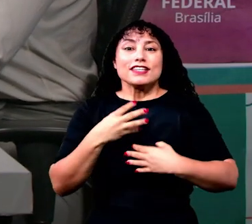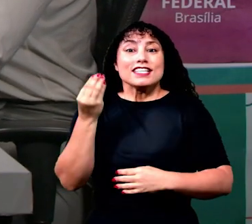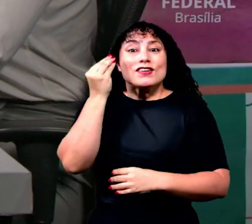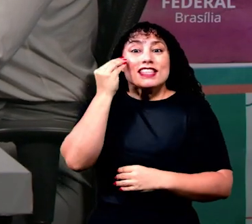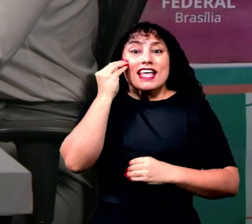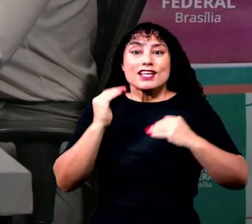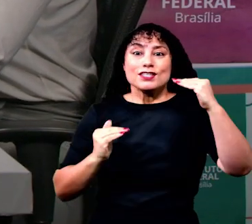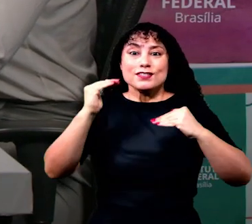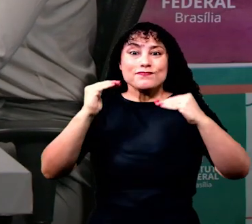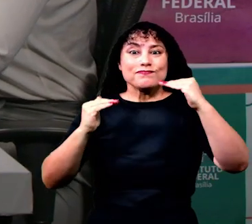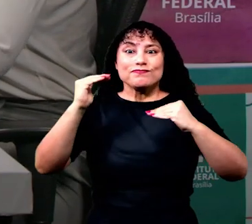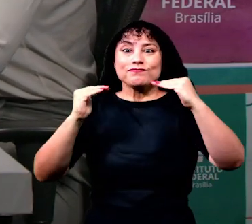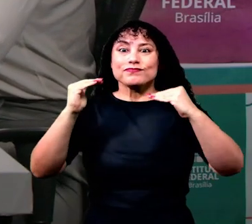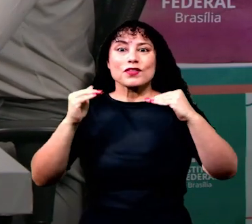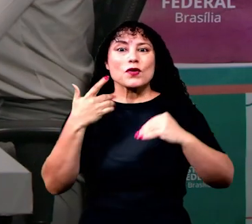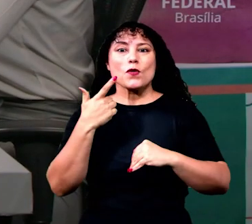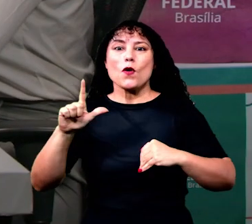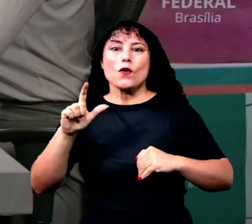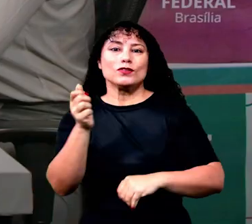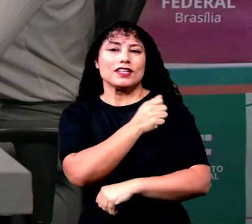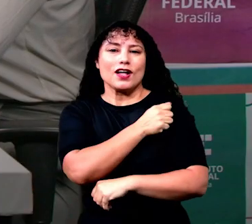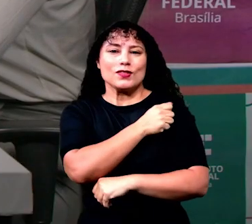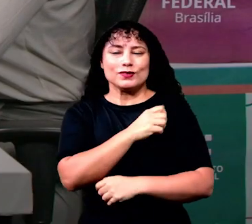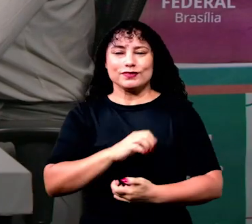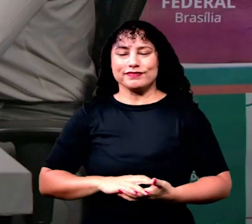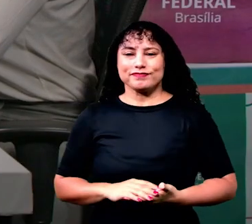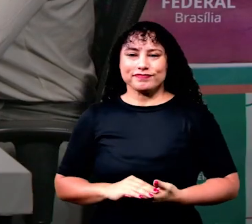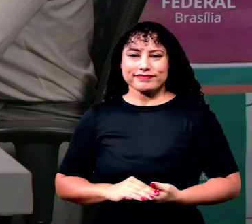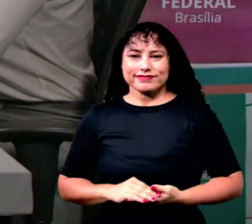de nivelamento assim com outros estudantes?